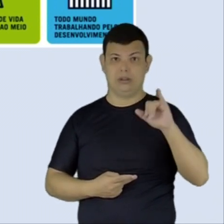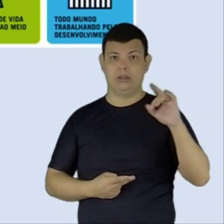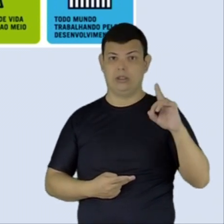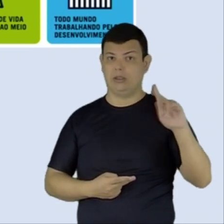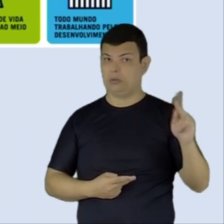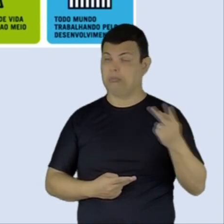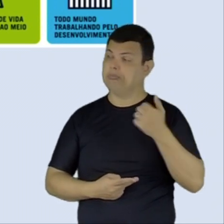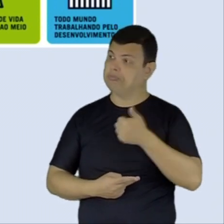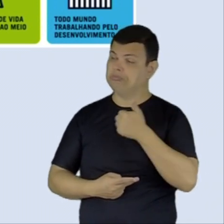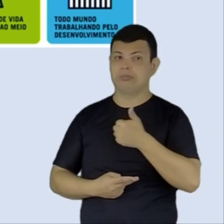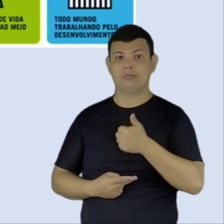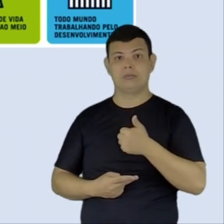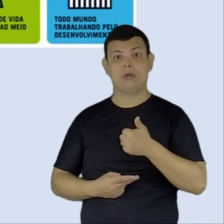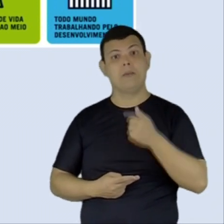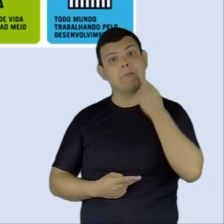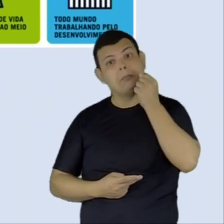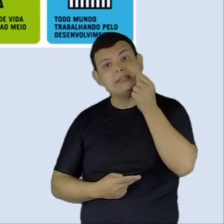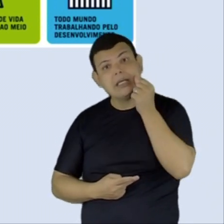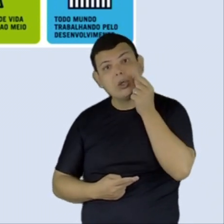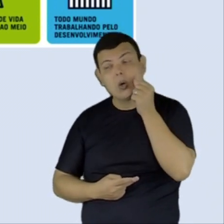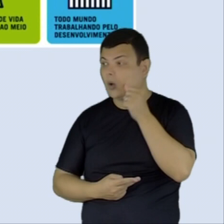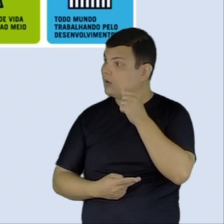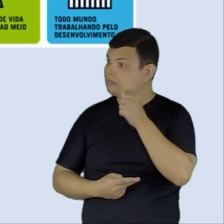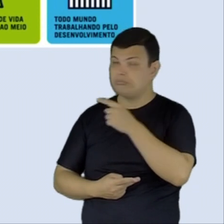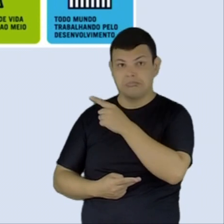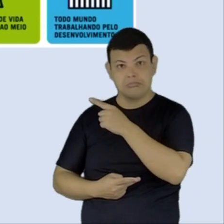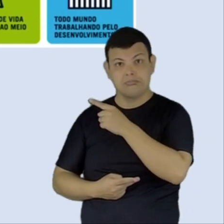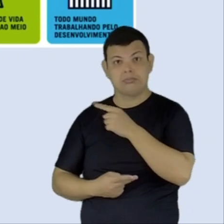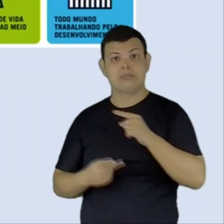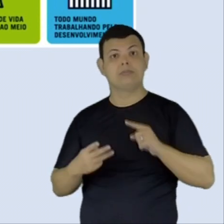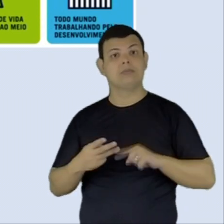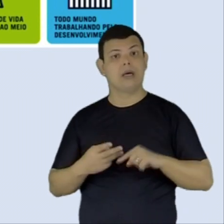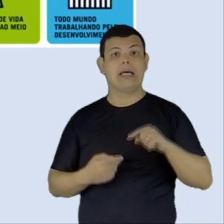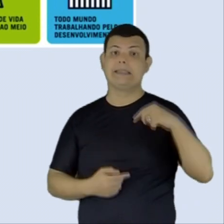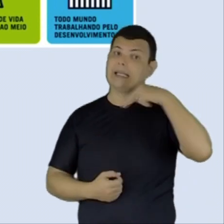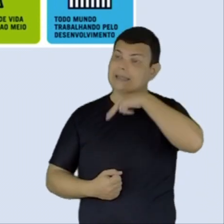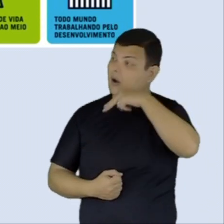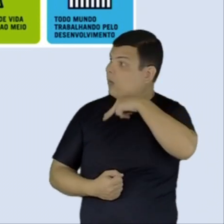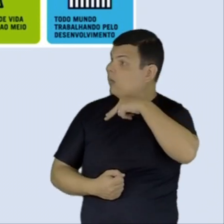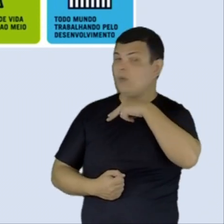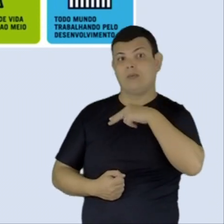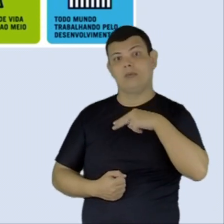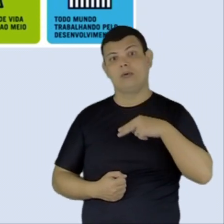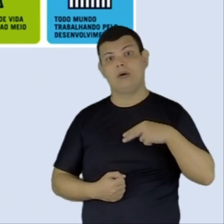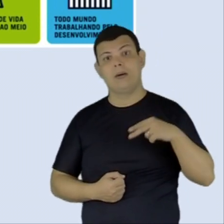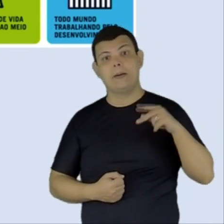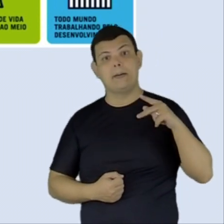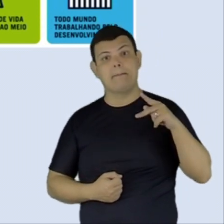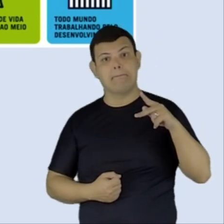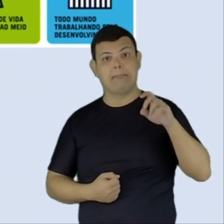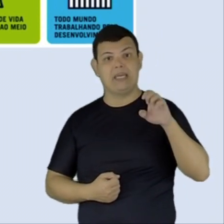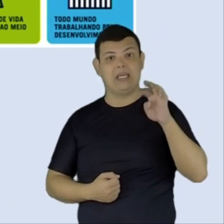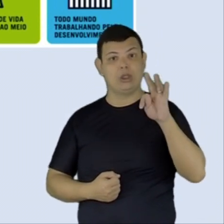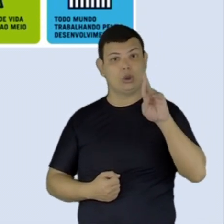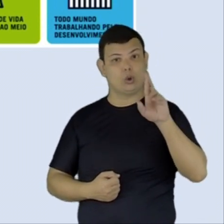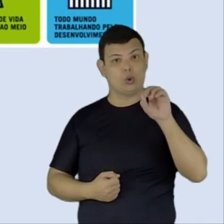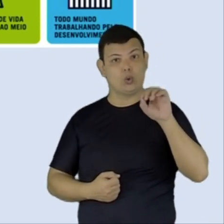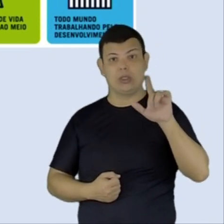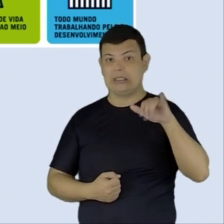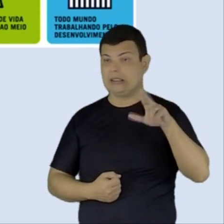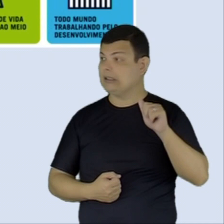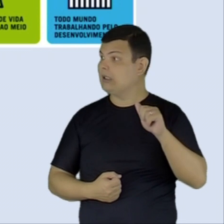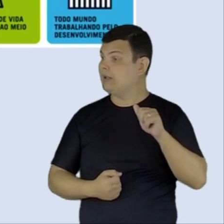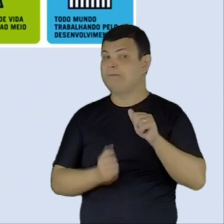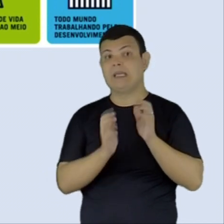a região metropolitana de Maceió, a região metropolitana de Natal, Petrolina, Juazeiro, Recife e